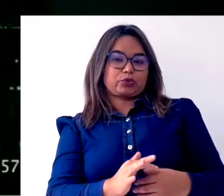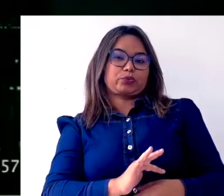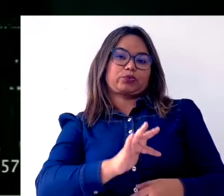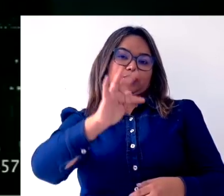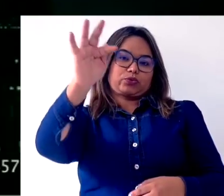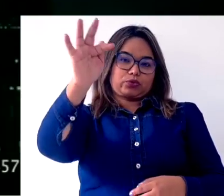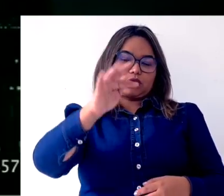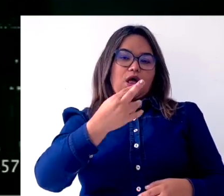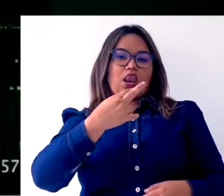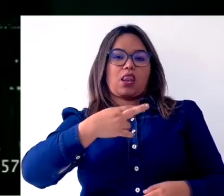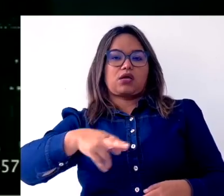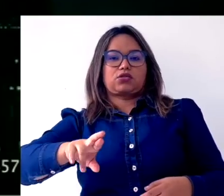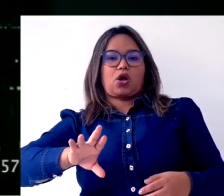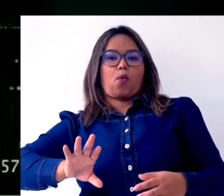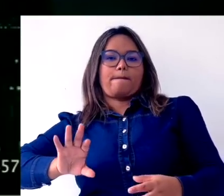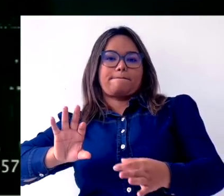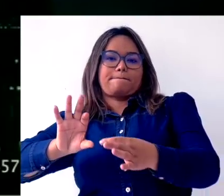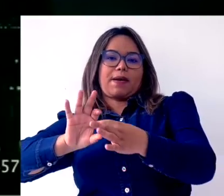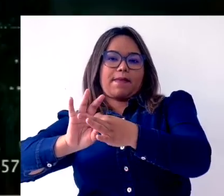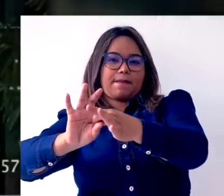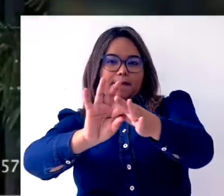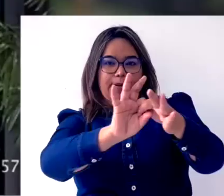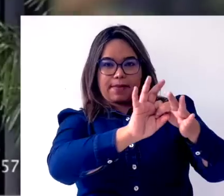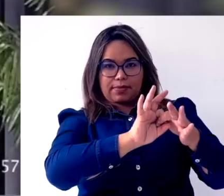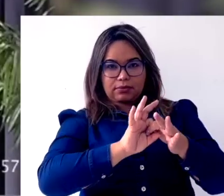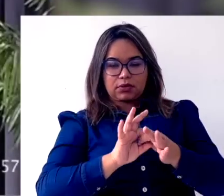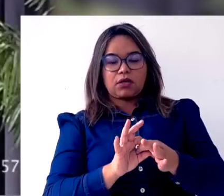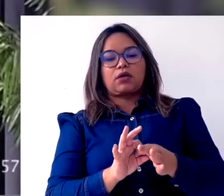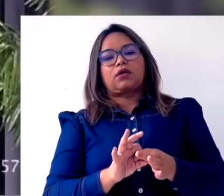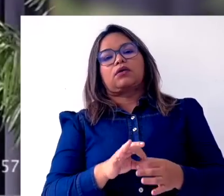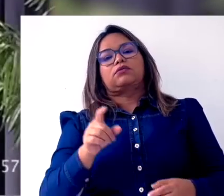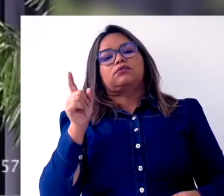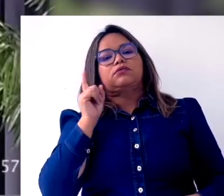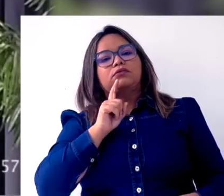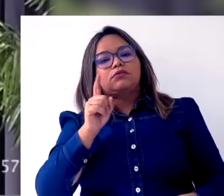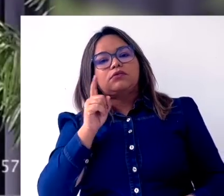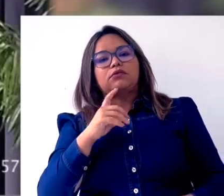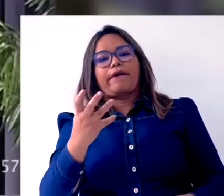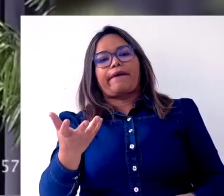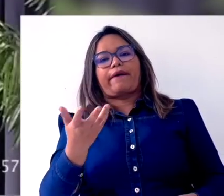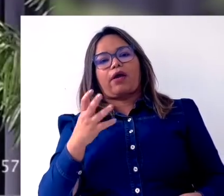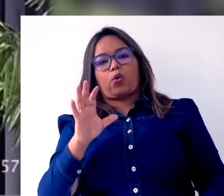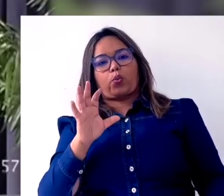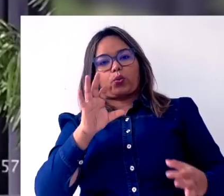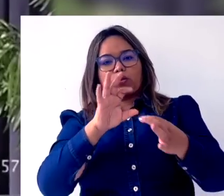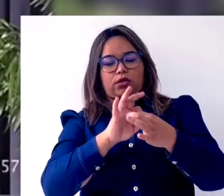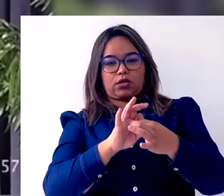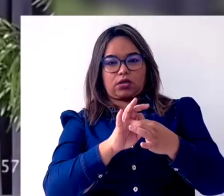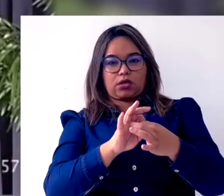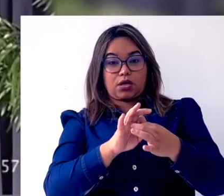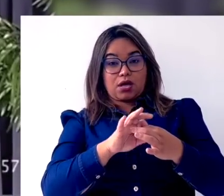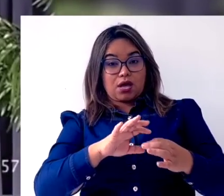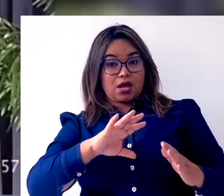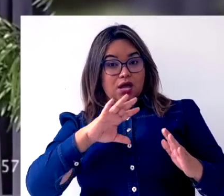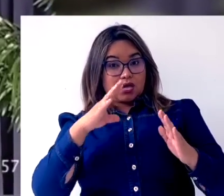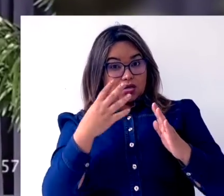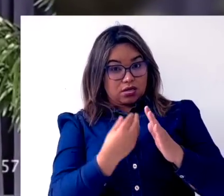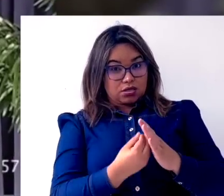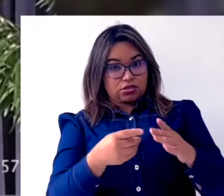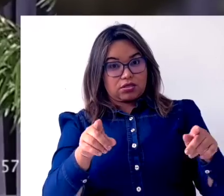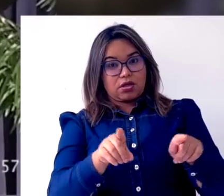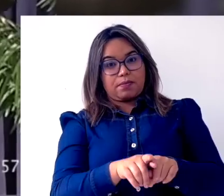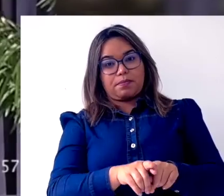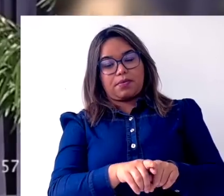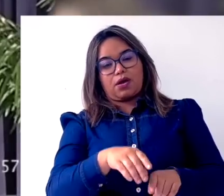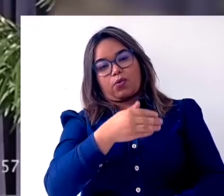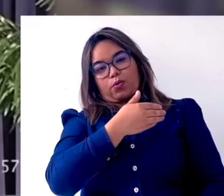futuro. Sim, nos Estados Unidos, tentando unir a igreja e o Estado. E as pessoas vão ser pegas num fervor religioso,